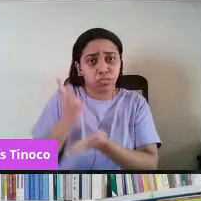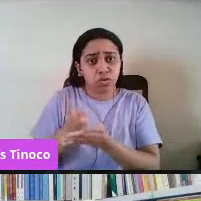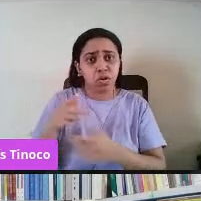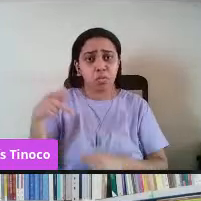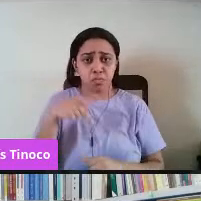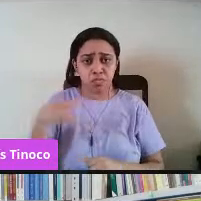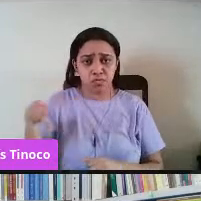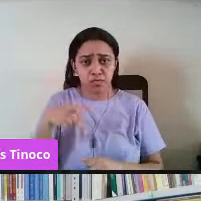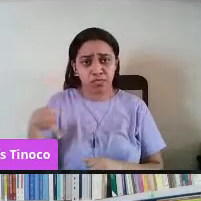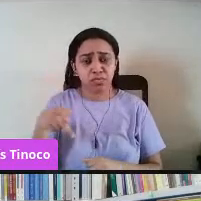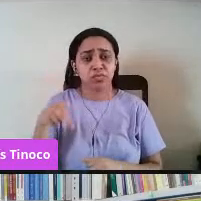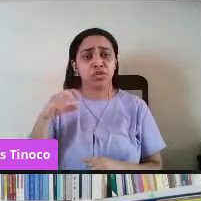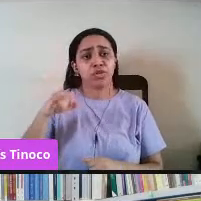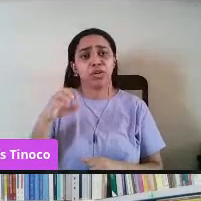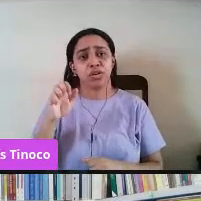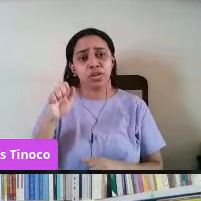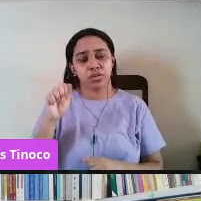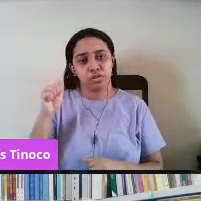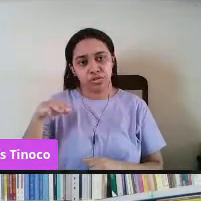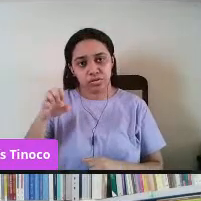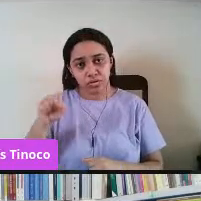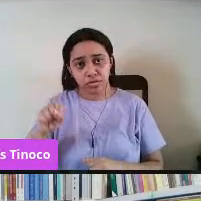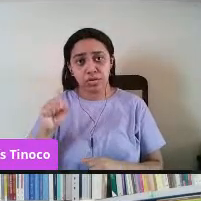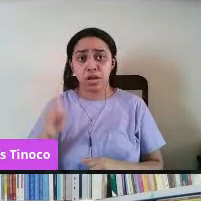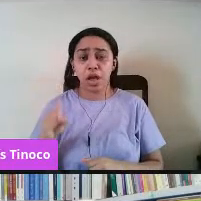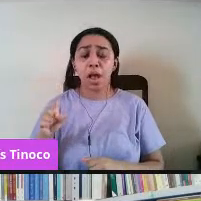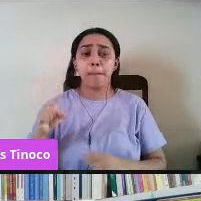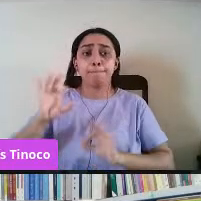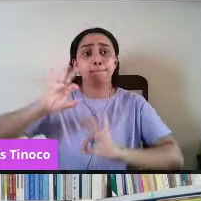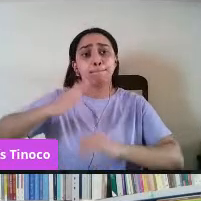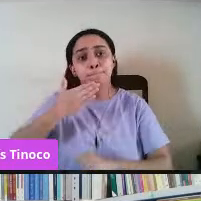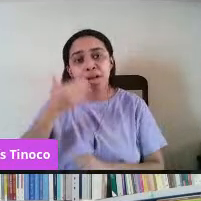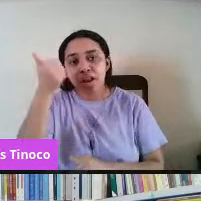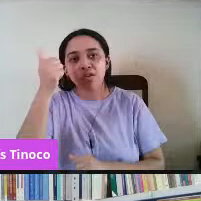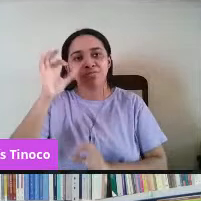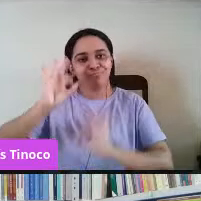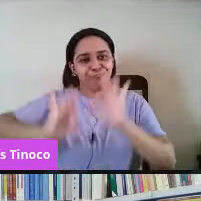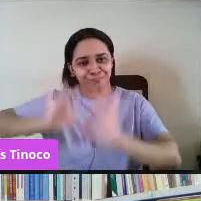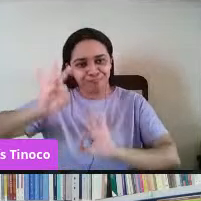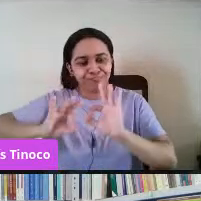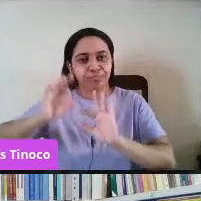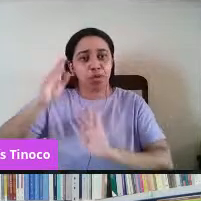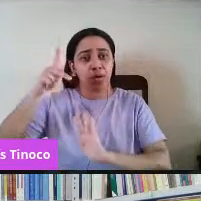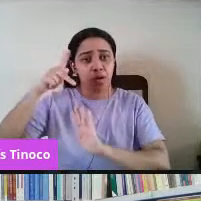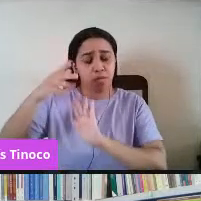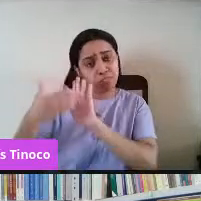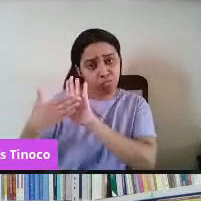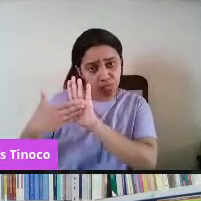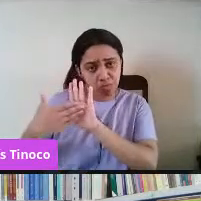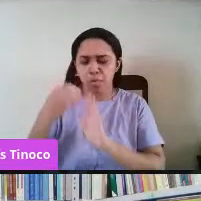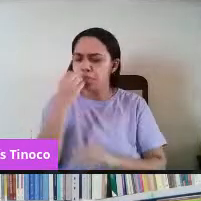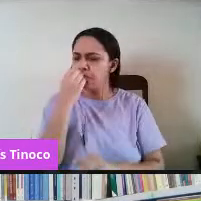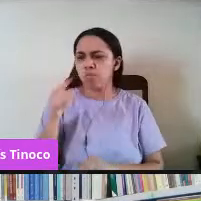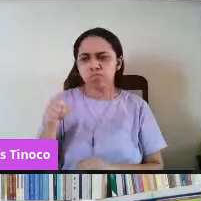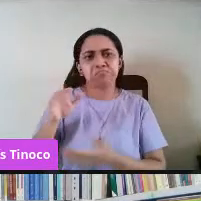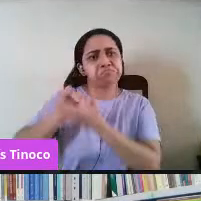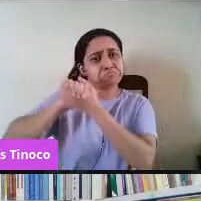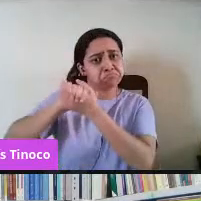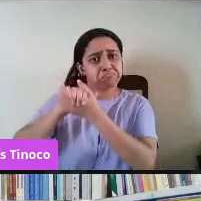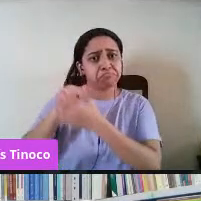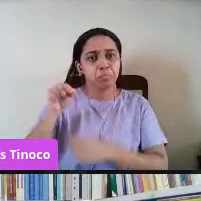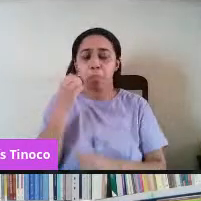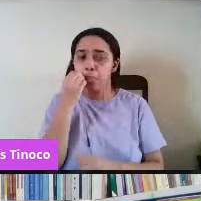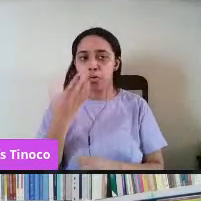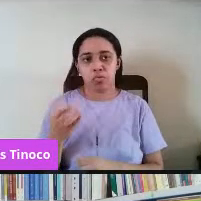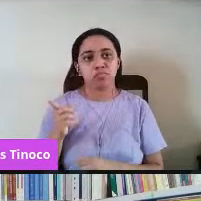vive aperfeiçoando a proposta, isso é um grande mérito, né? Então, eu acho isso muito louvável da parte dele. E temos